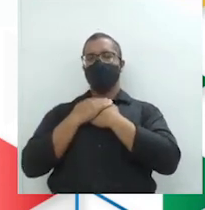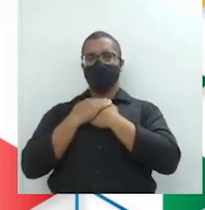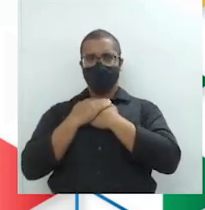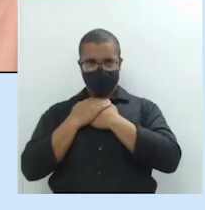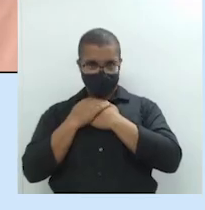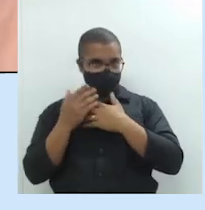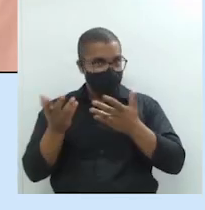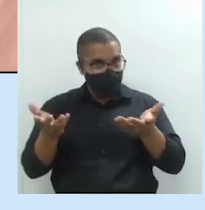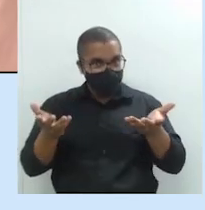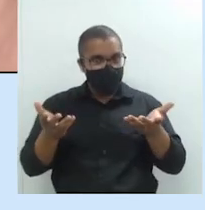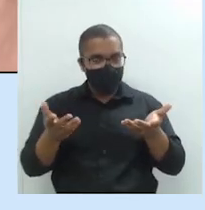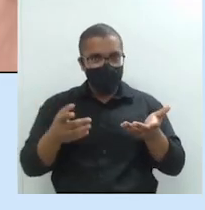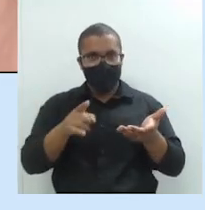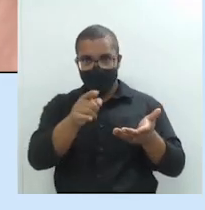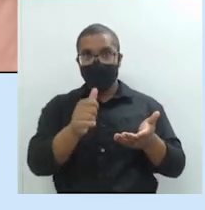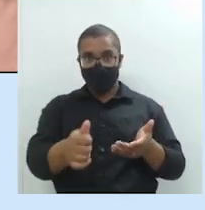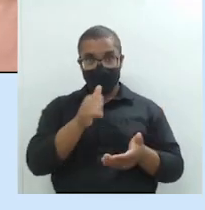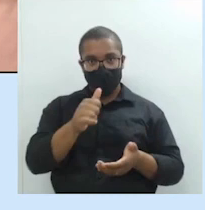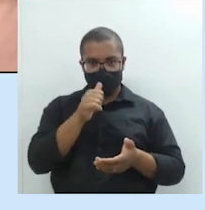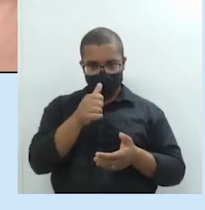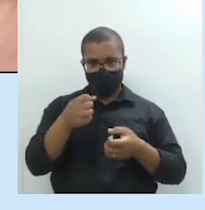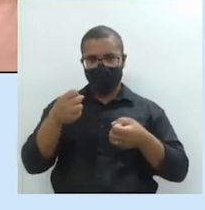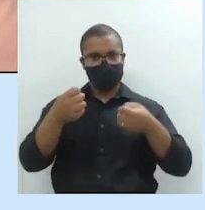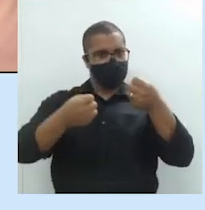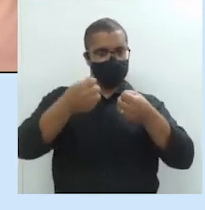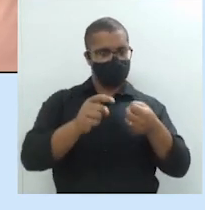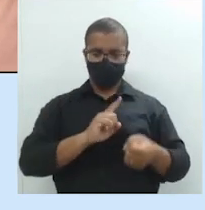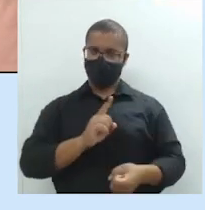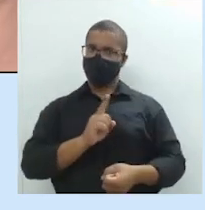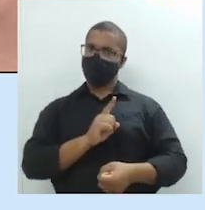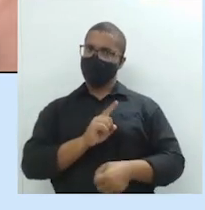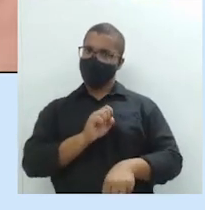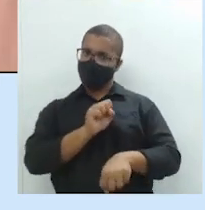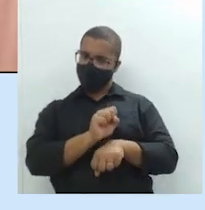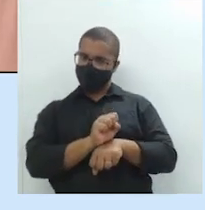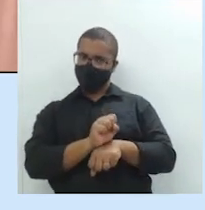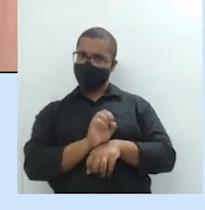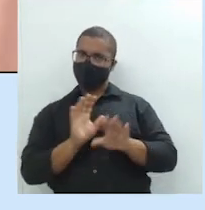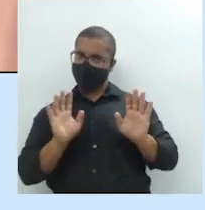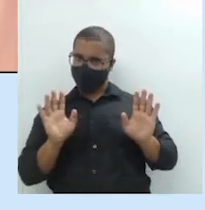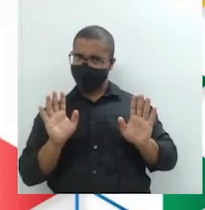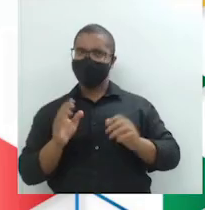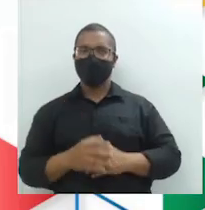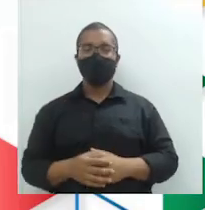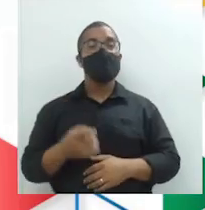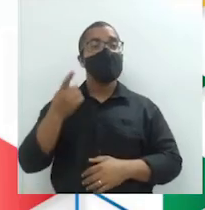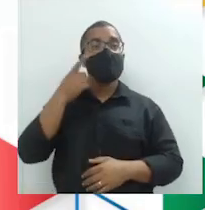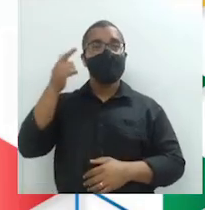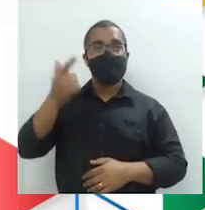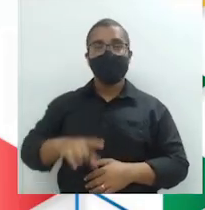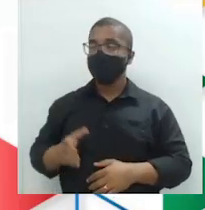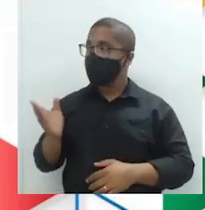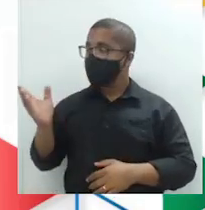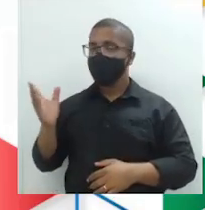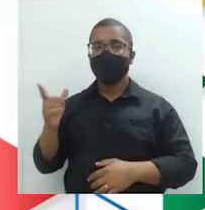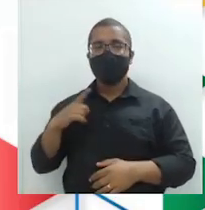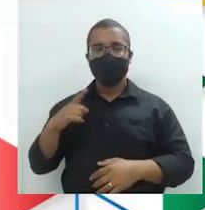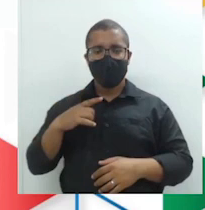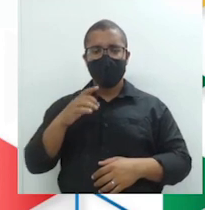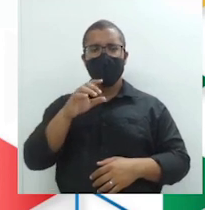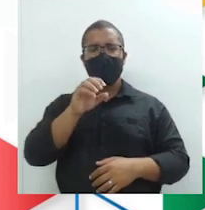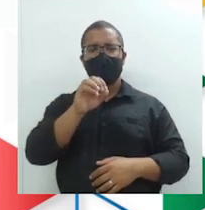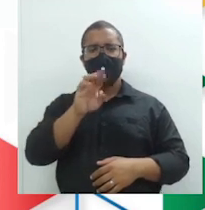deve dizer, se beber, não dirija. Prestem bem atenção. Olha essa aqui, sobre a doação de